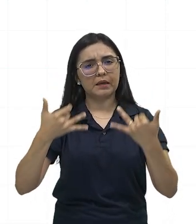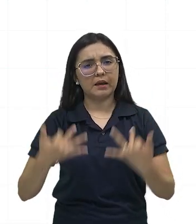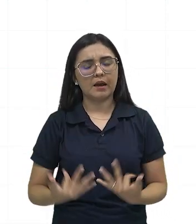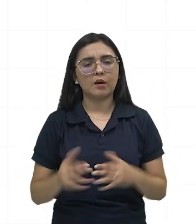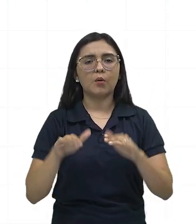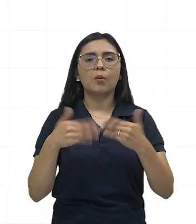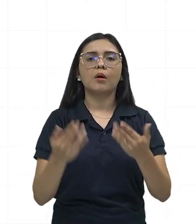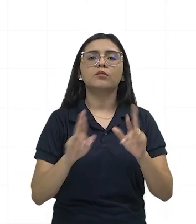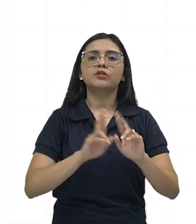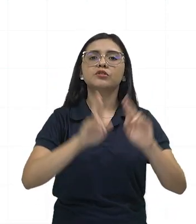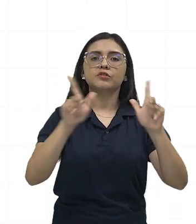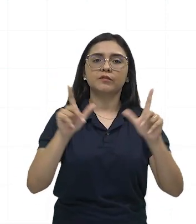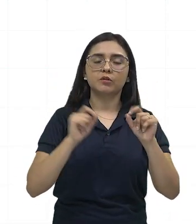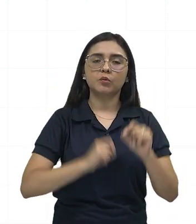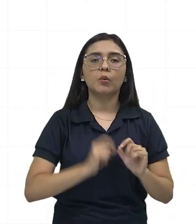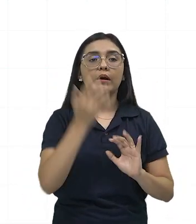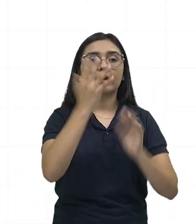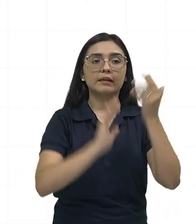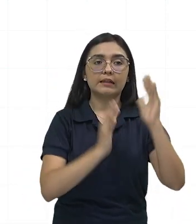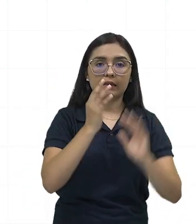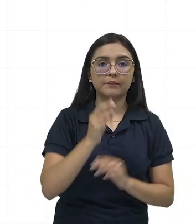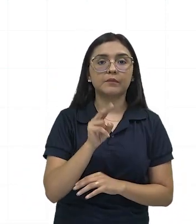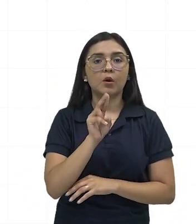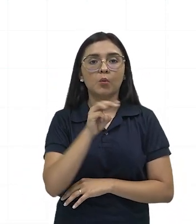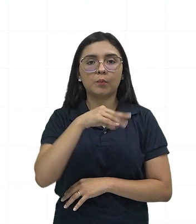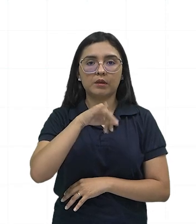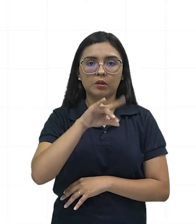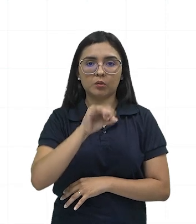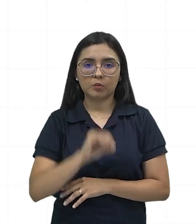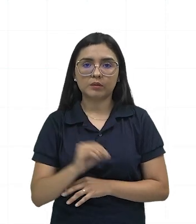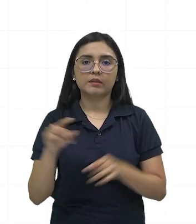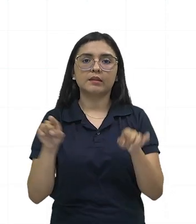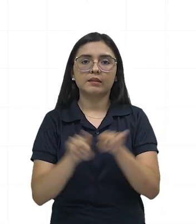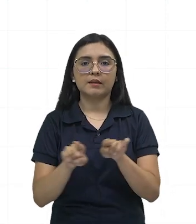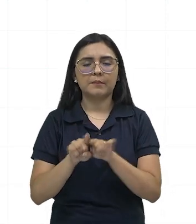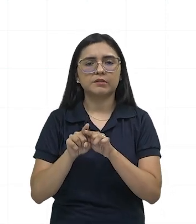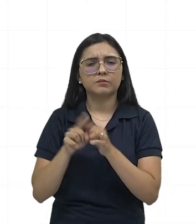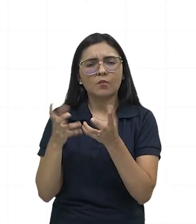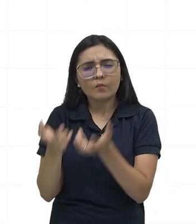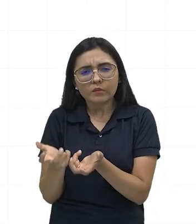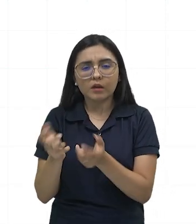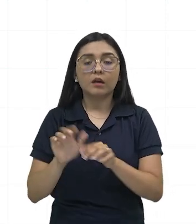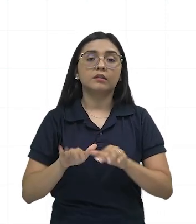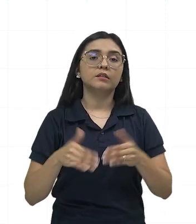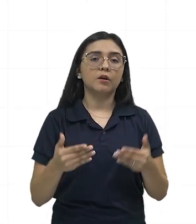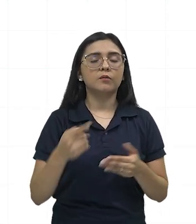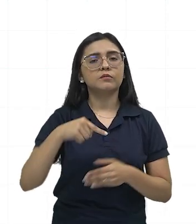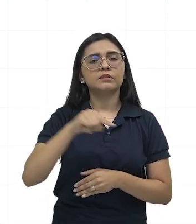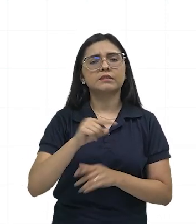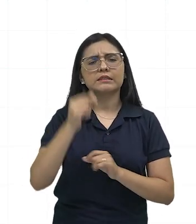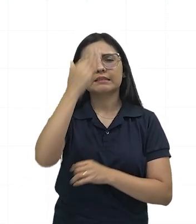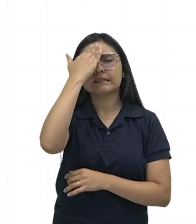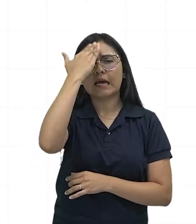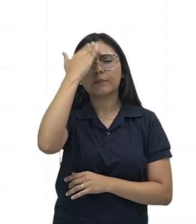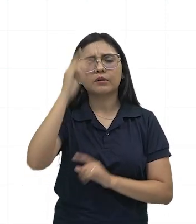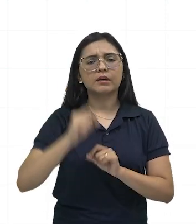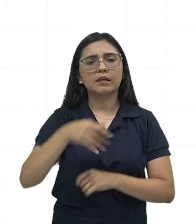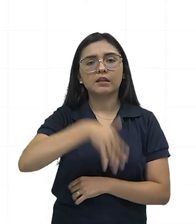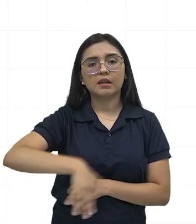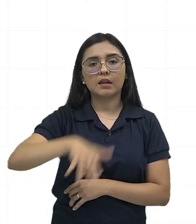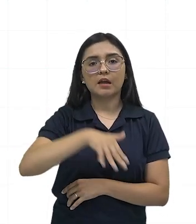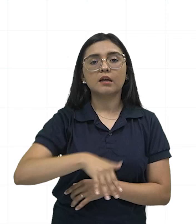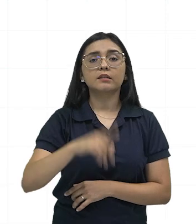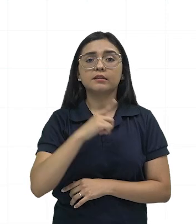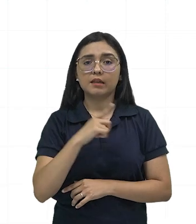sobre a diferença do clima úmido e do clima seco. Mas o que é importante que vocês saibam é que na nossa região nós temos